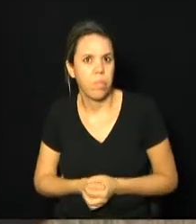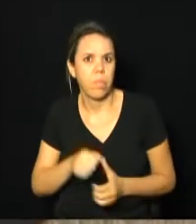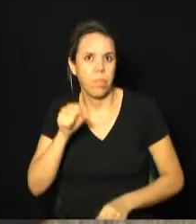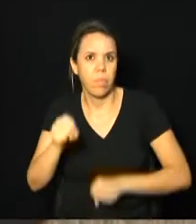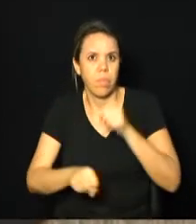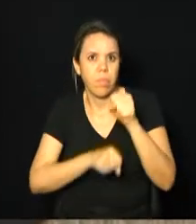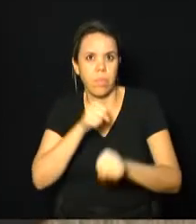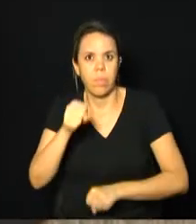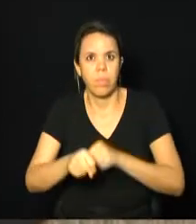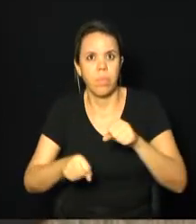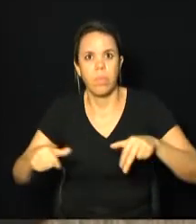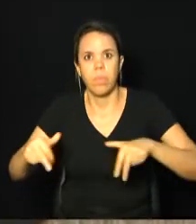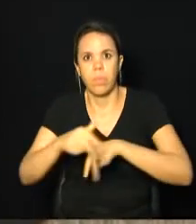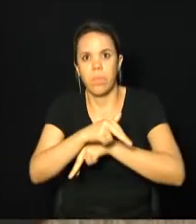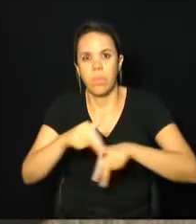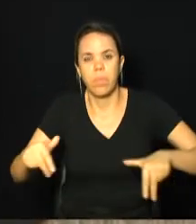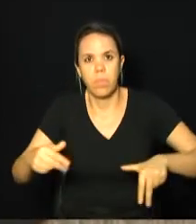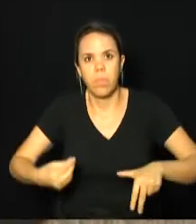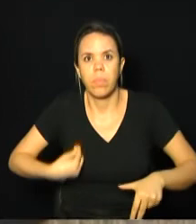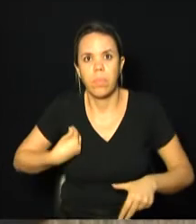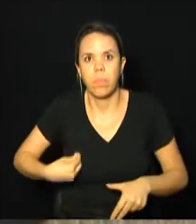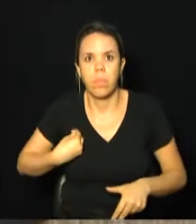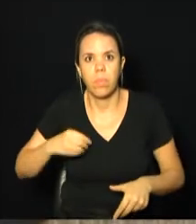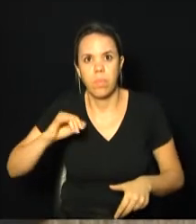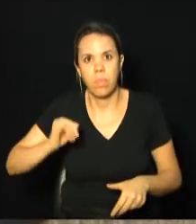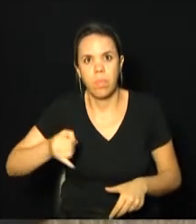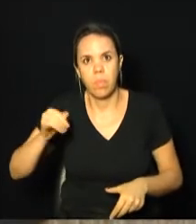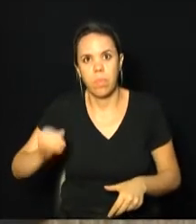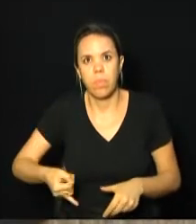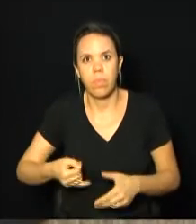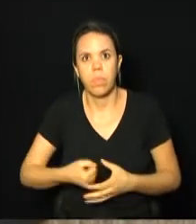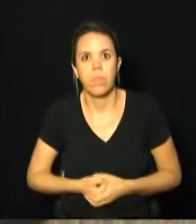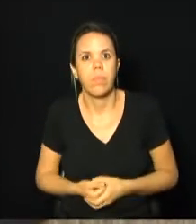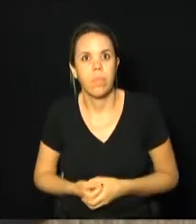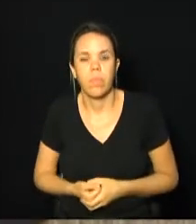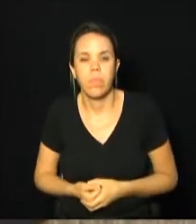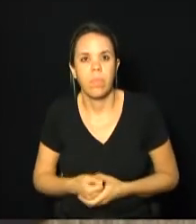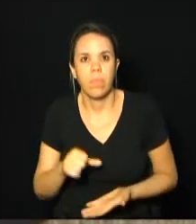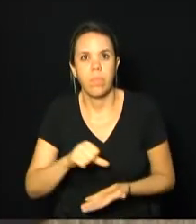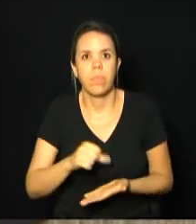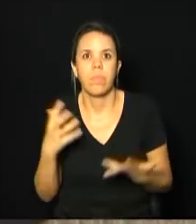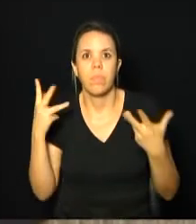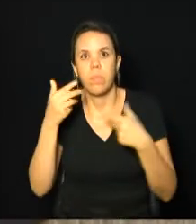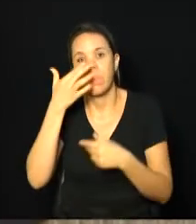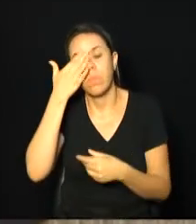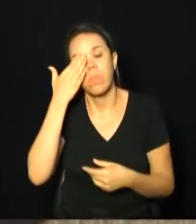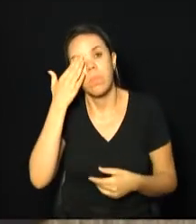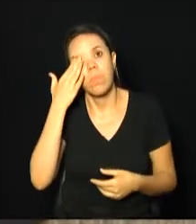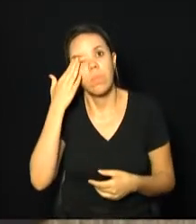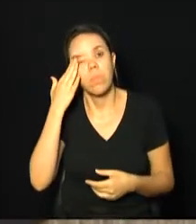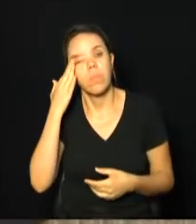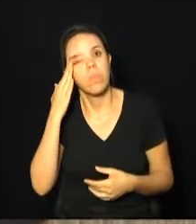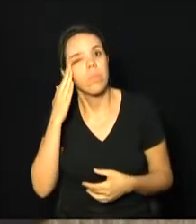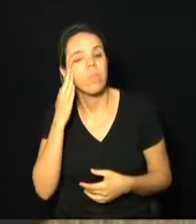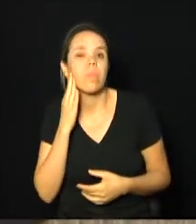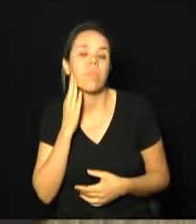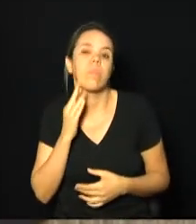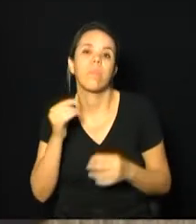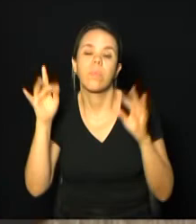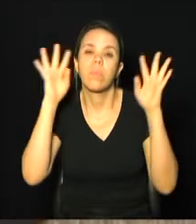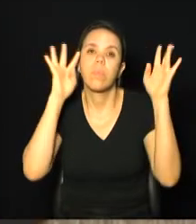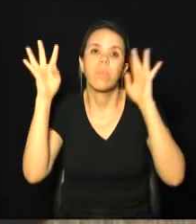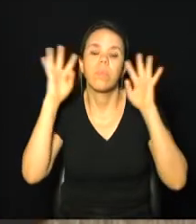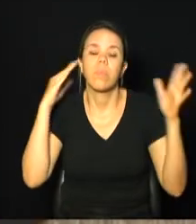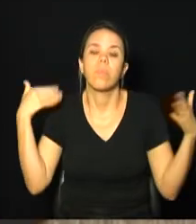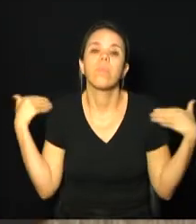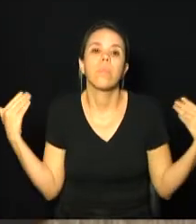ciclistas, tem pedestres que estão aproveitando a região, a beleza da região para para se distrair, para